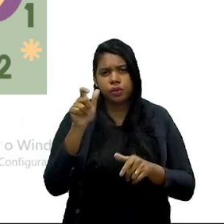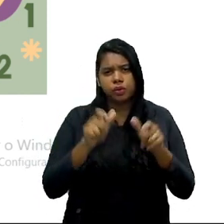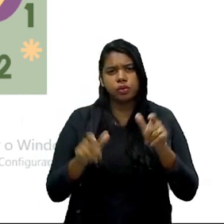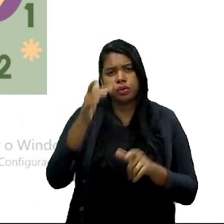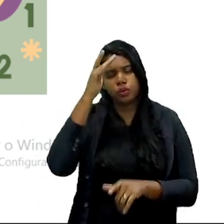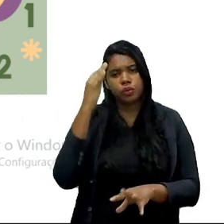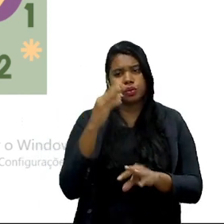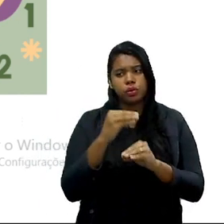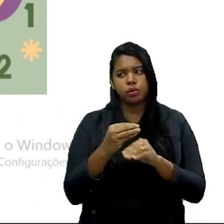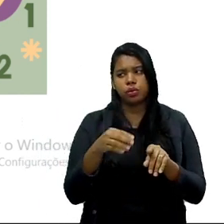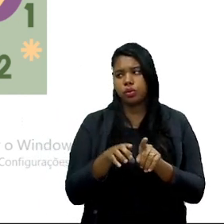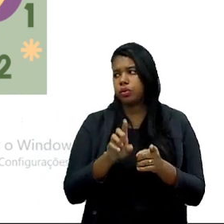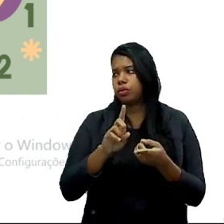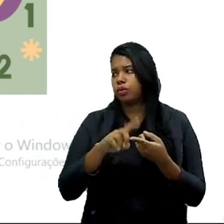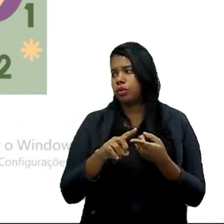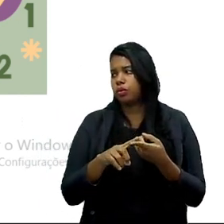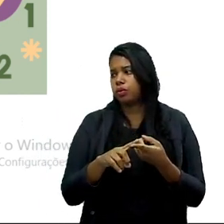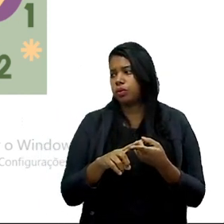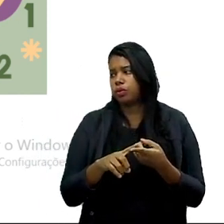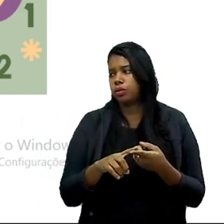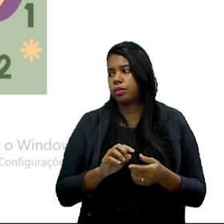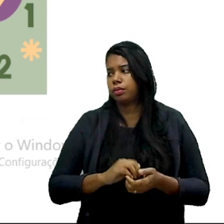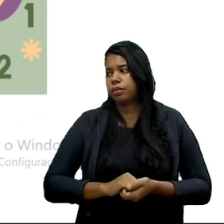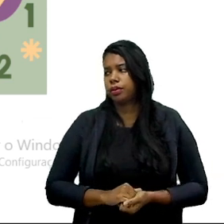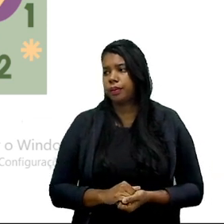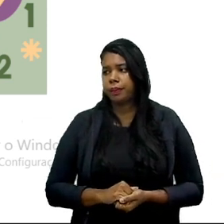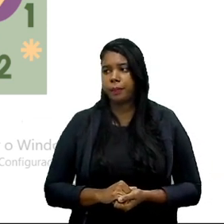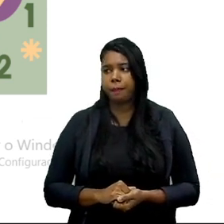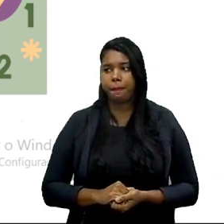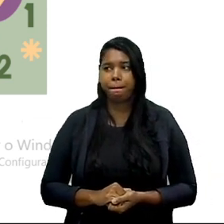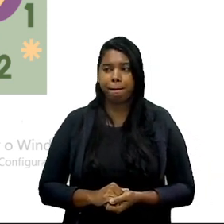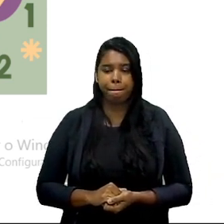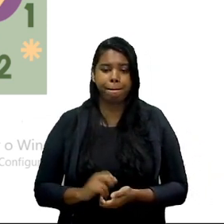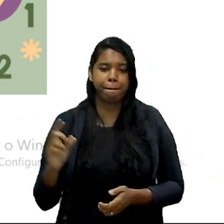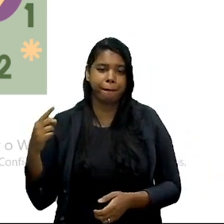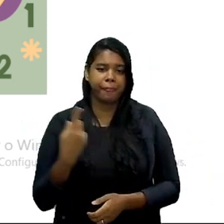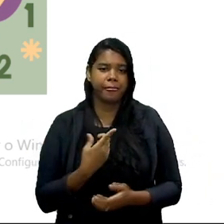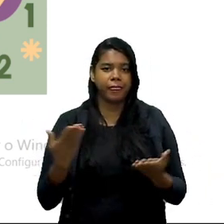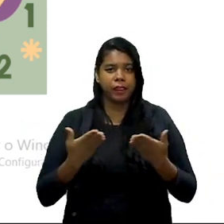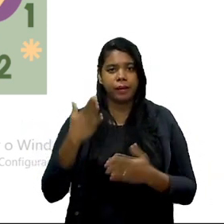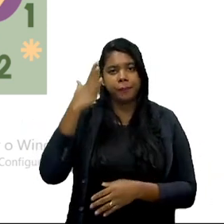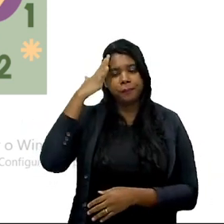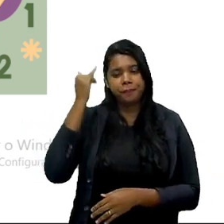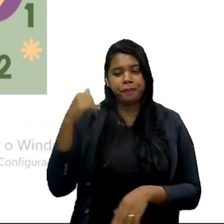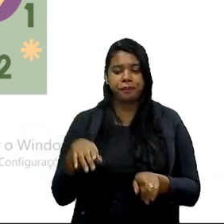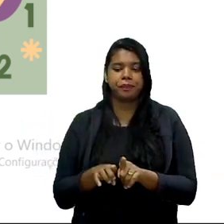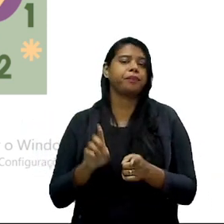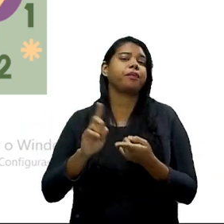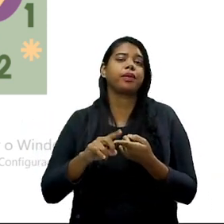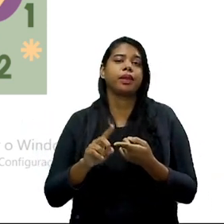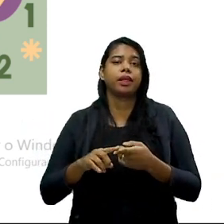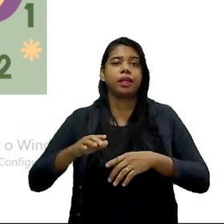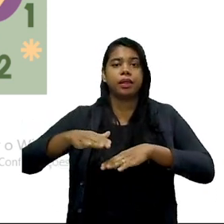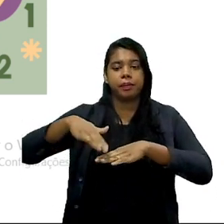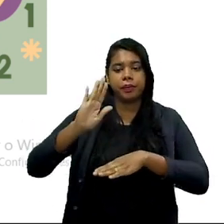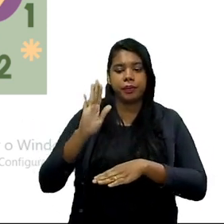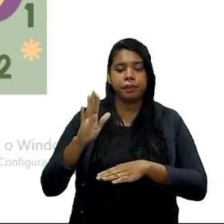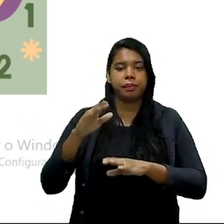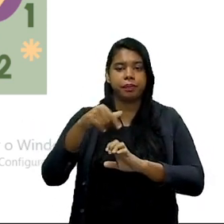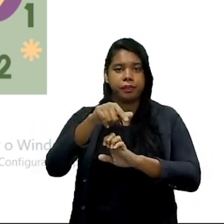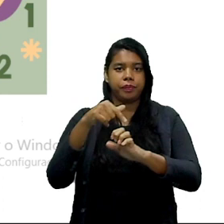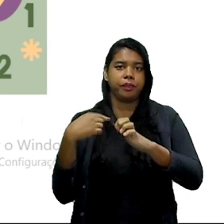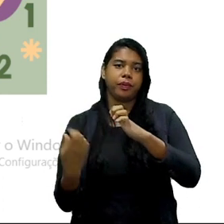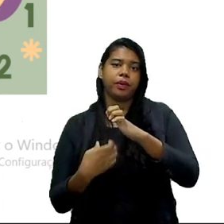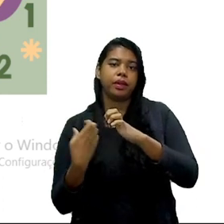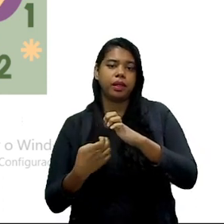aplicação, e também as contas a receber. Nós sabemos que a maior parte das empresas, elas têm duas formas